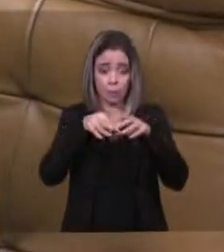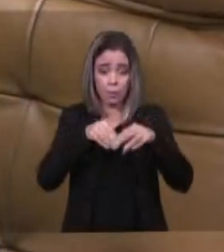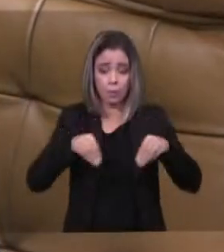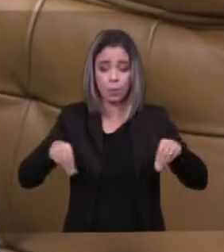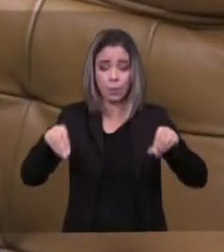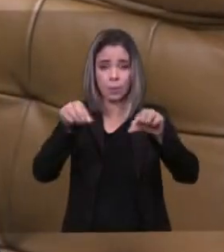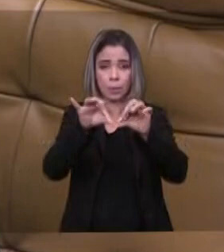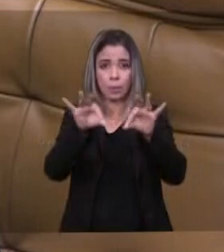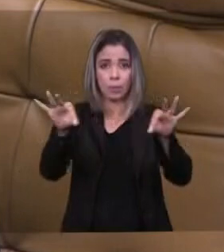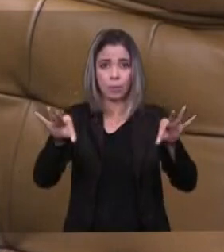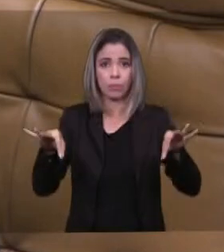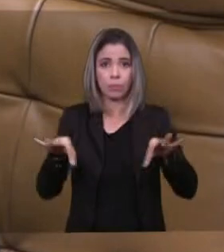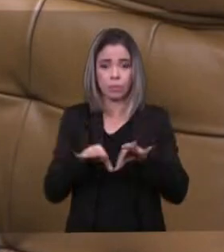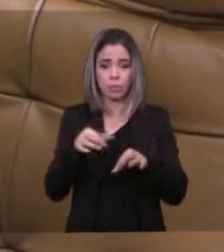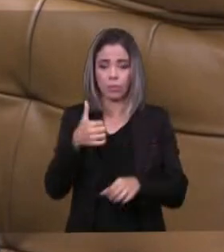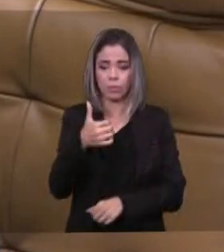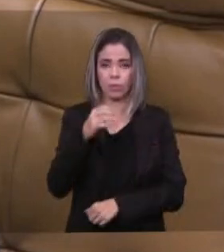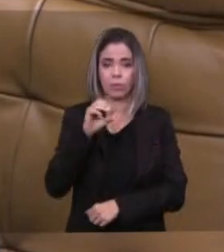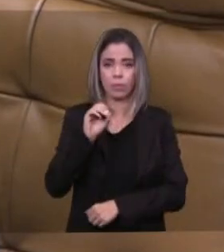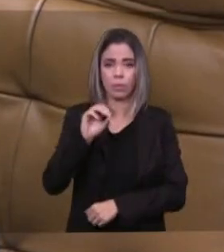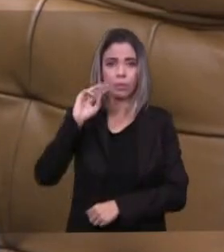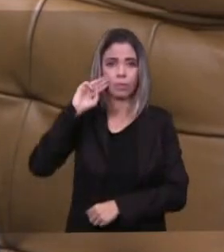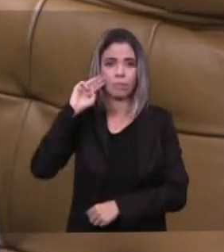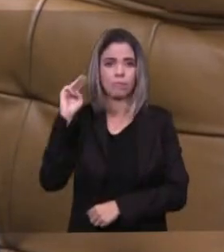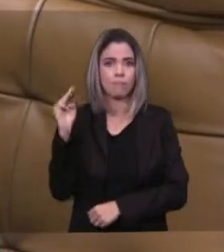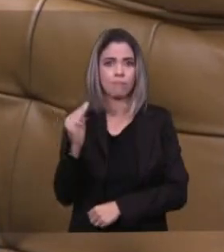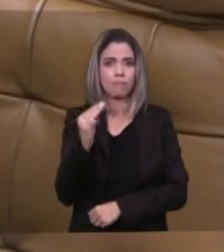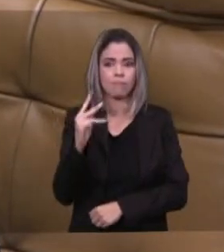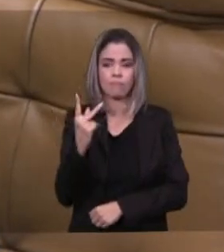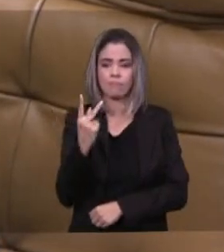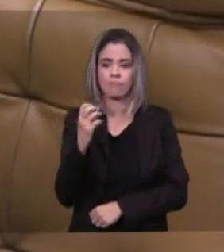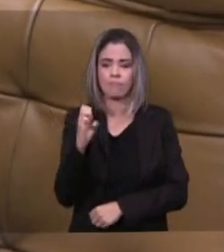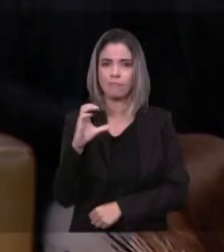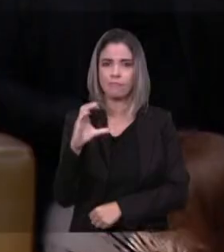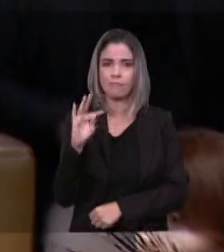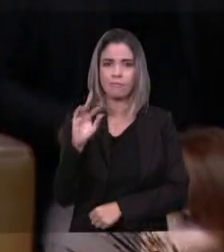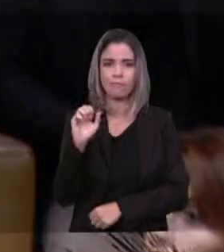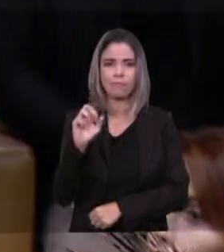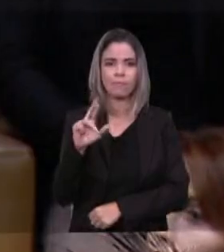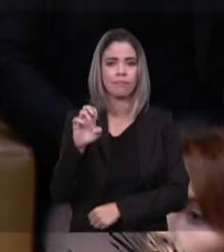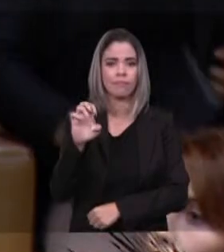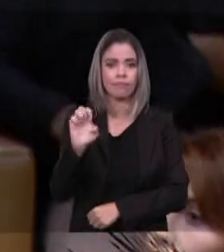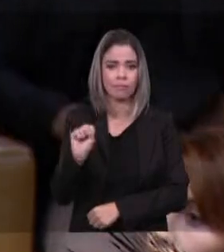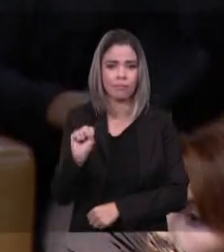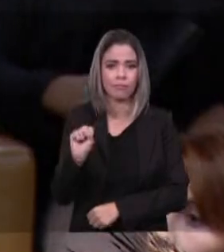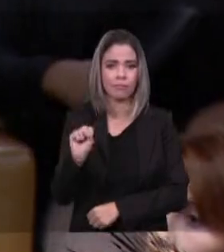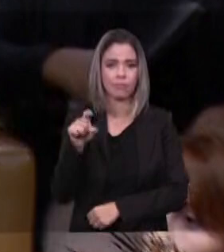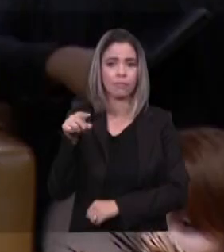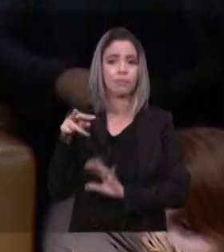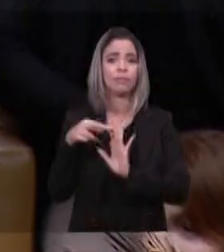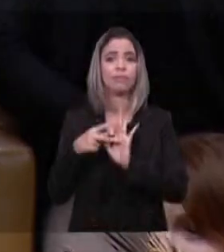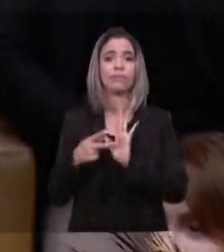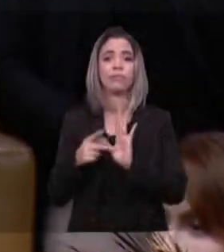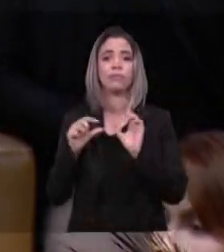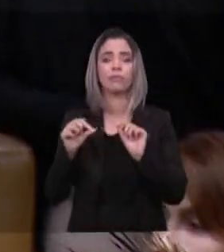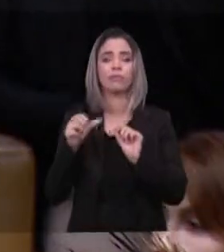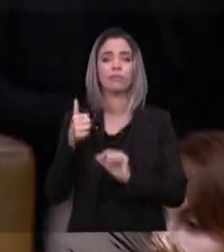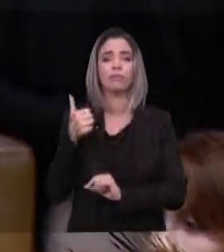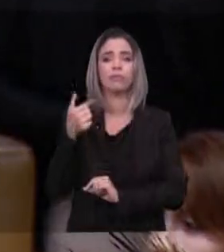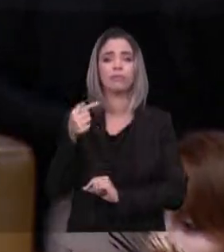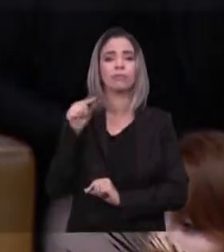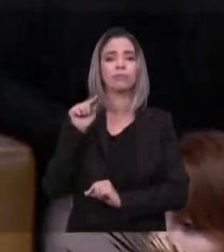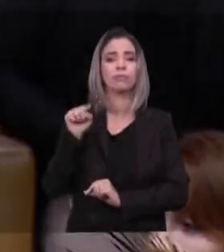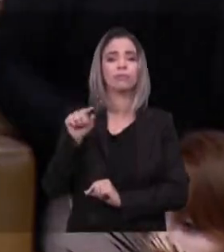ocupação, para 10 milhões de hectares. 1,7 milhão de hectares, a área demarcada, significa 17